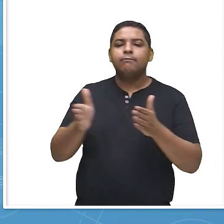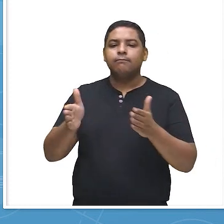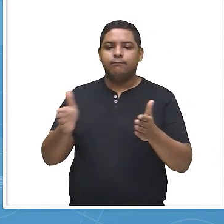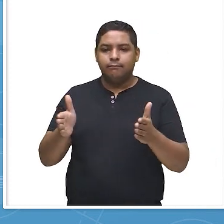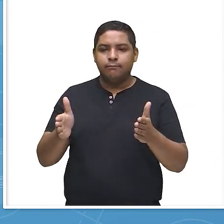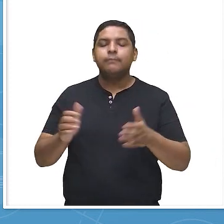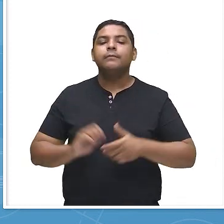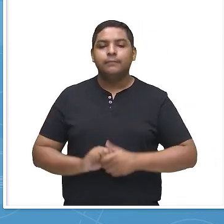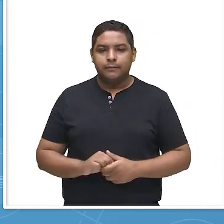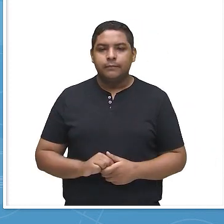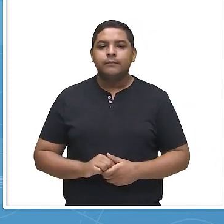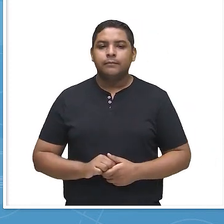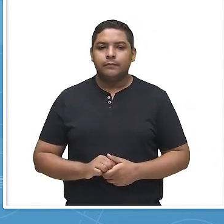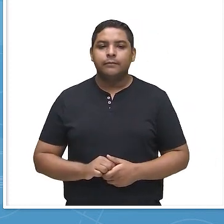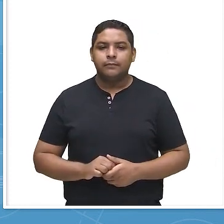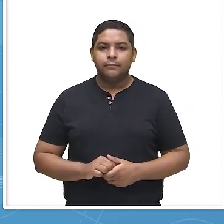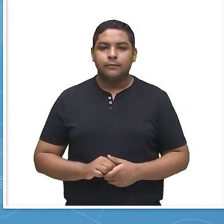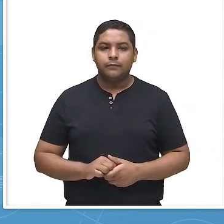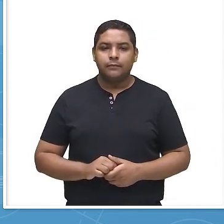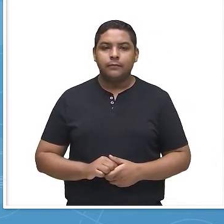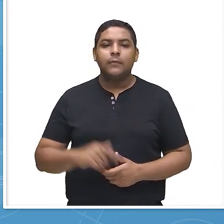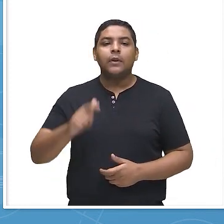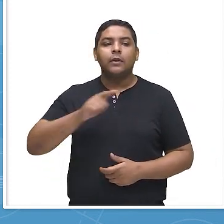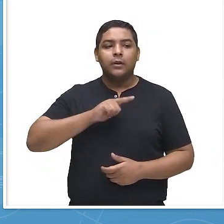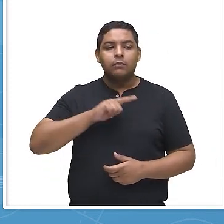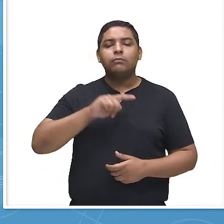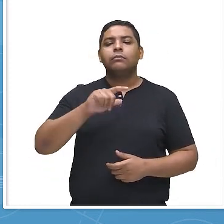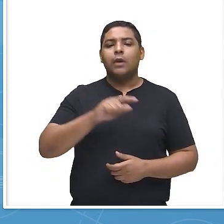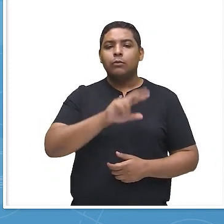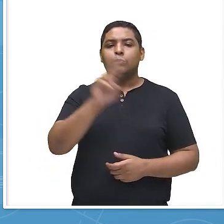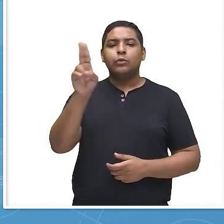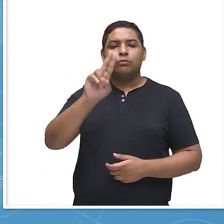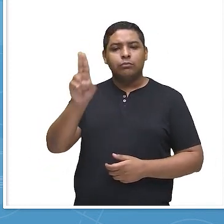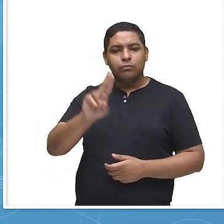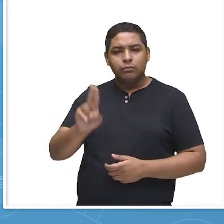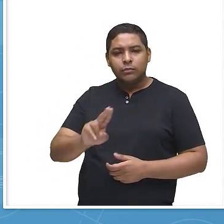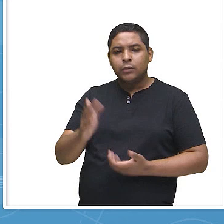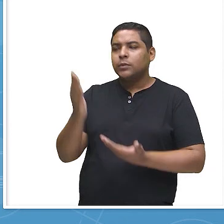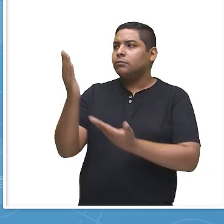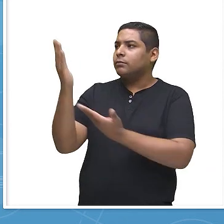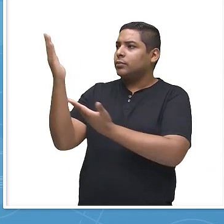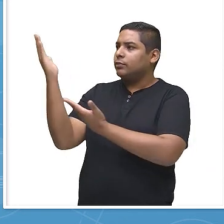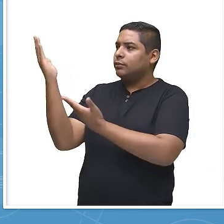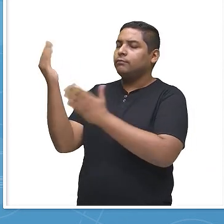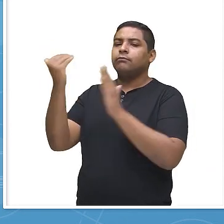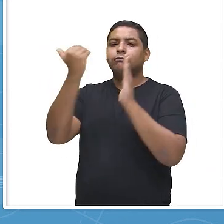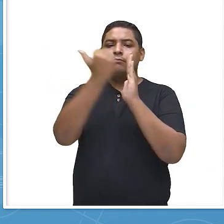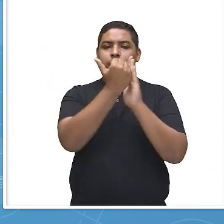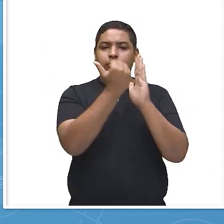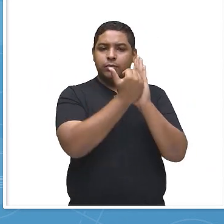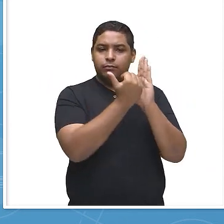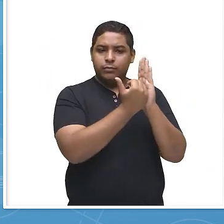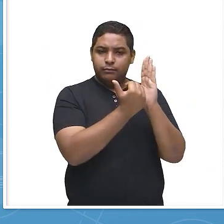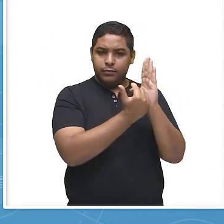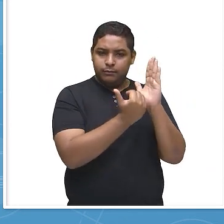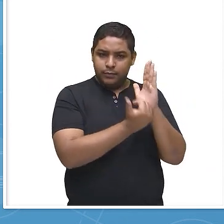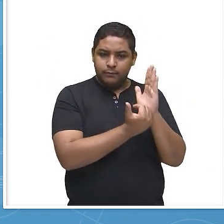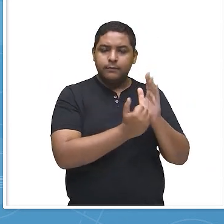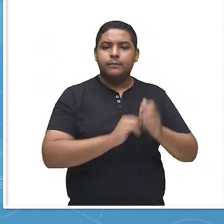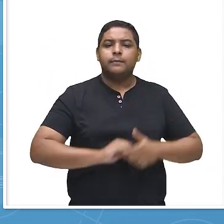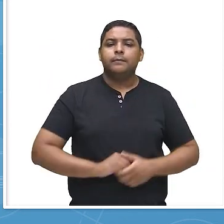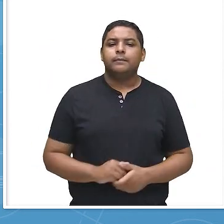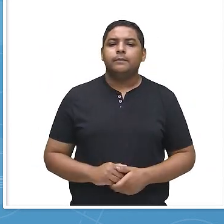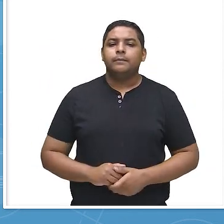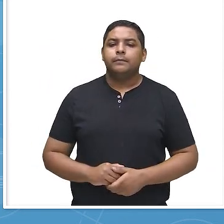ediano, arqueano, proterozoico, tá? São períodos da Terra